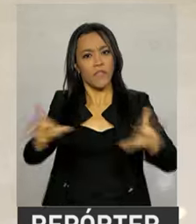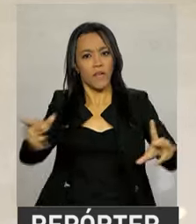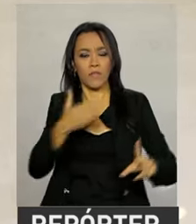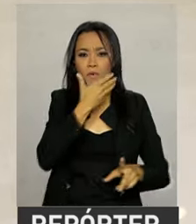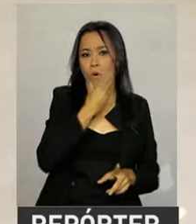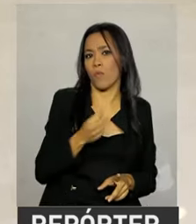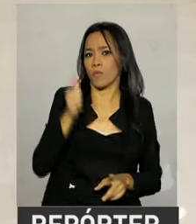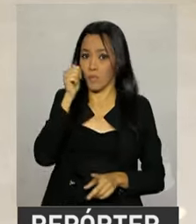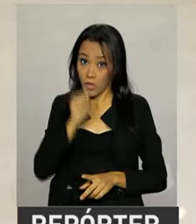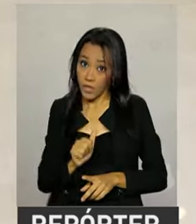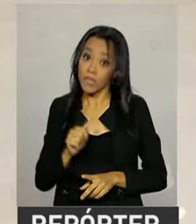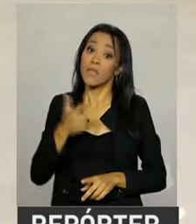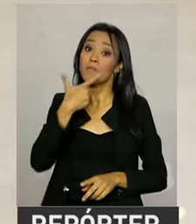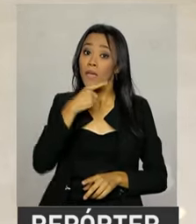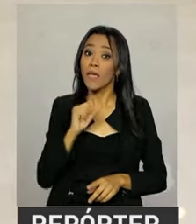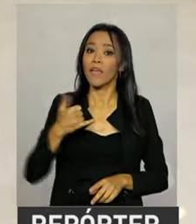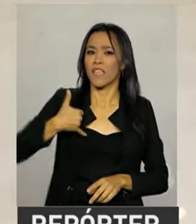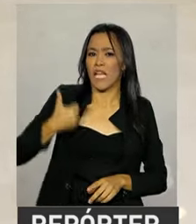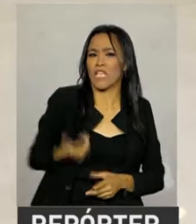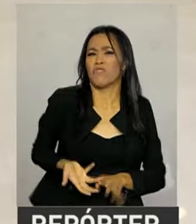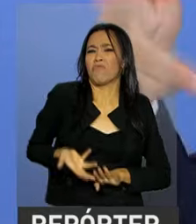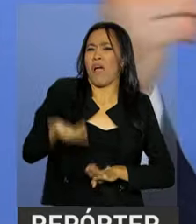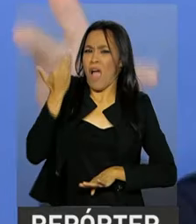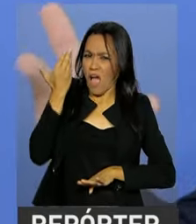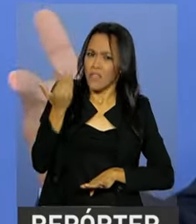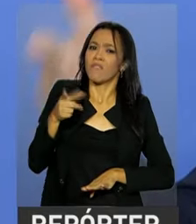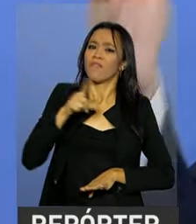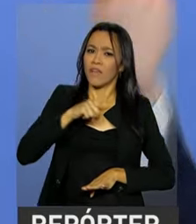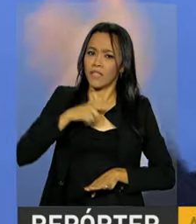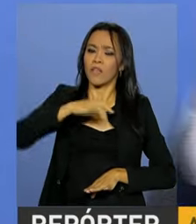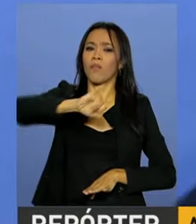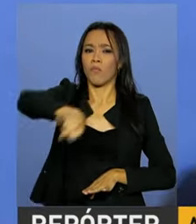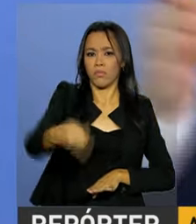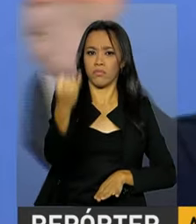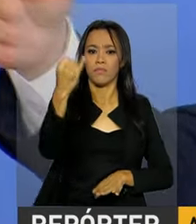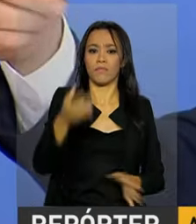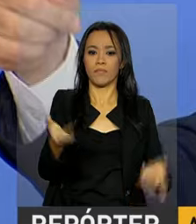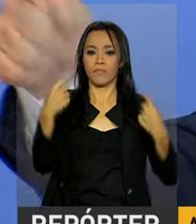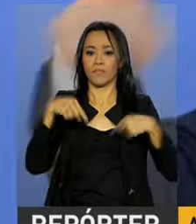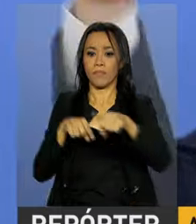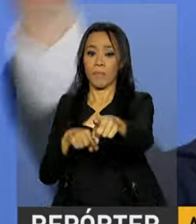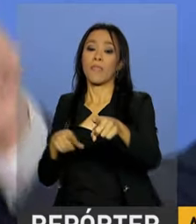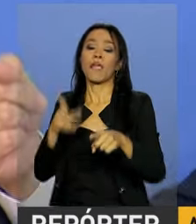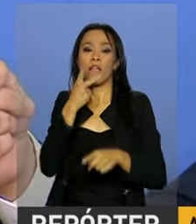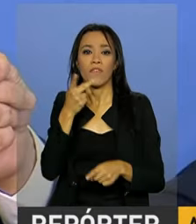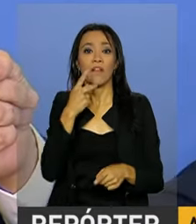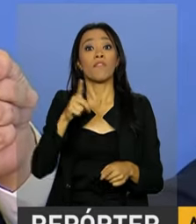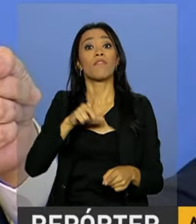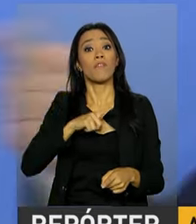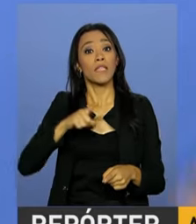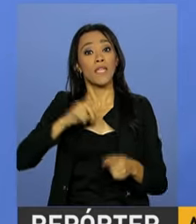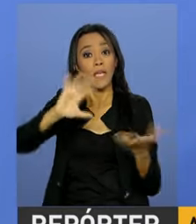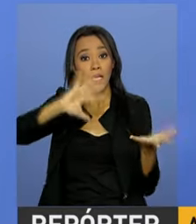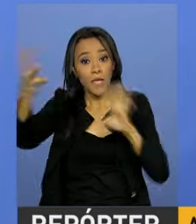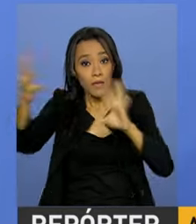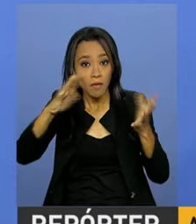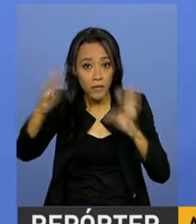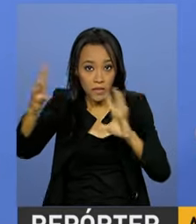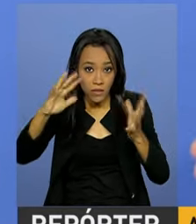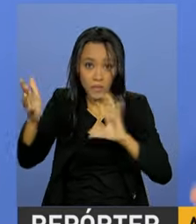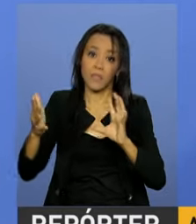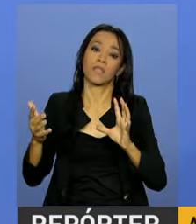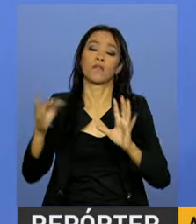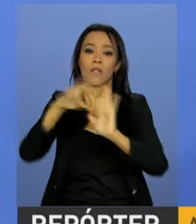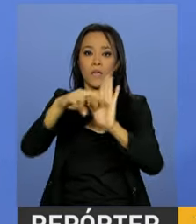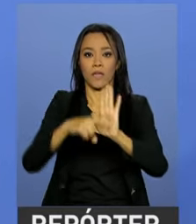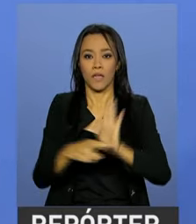vantajosas para quem tem idade mais avançada haverá um pedágio mas esse pedágio Será menor do que 50% e